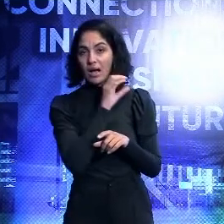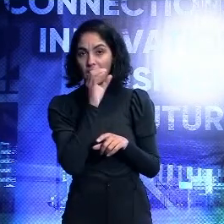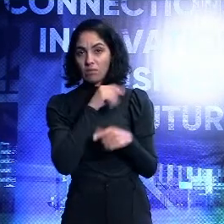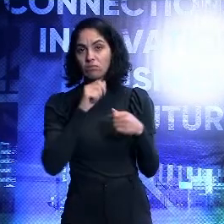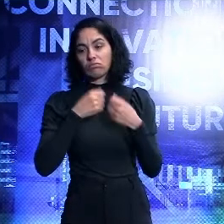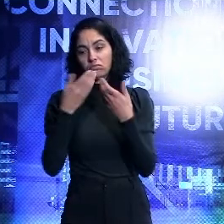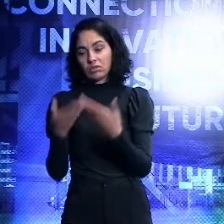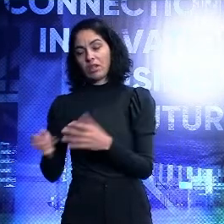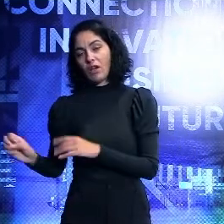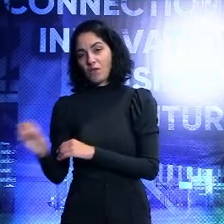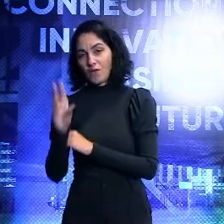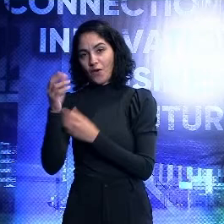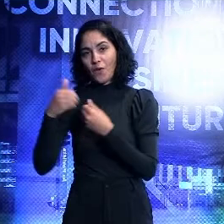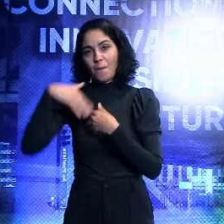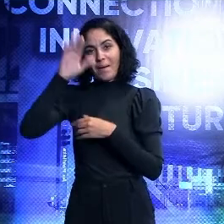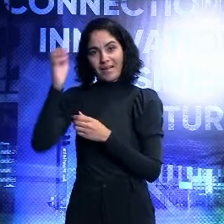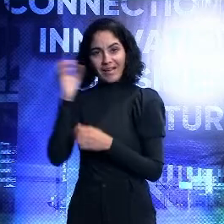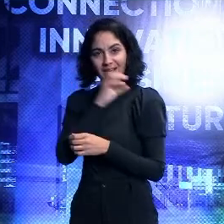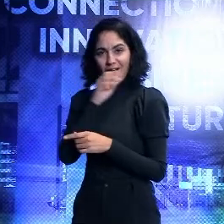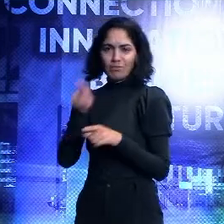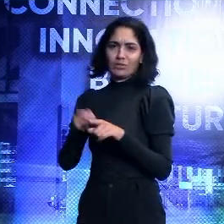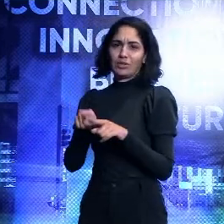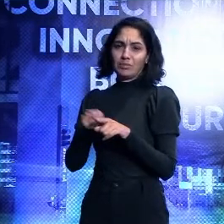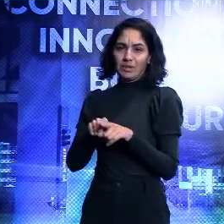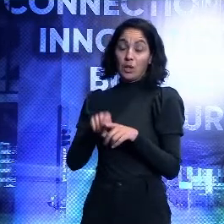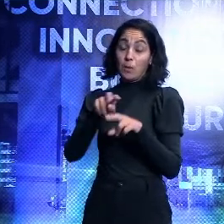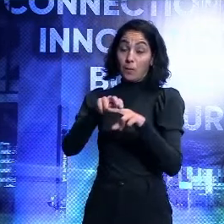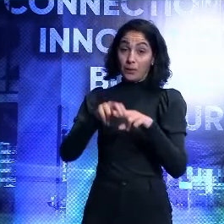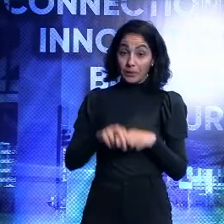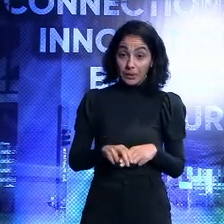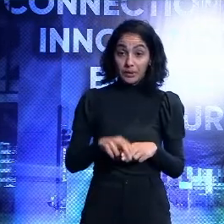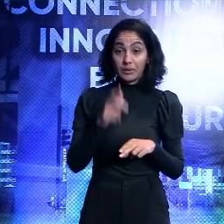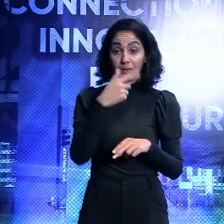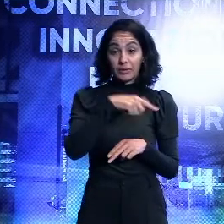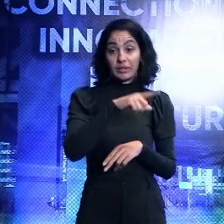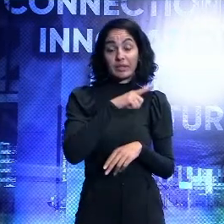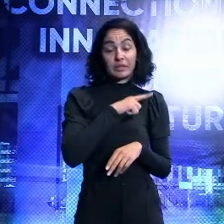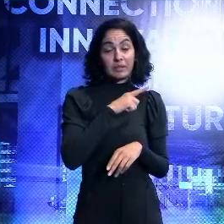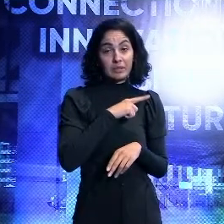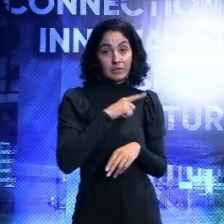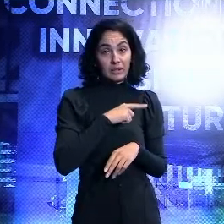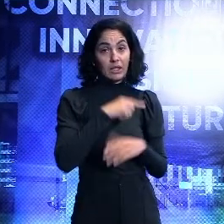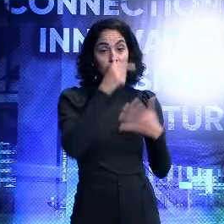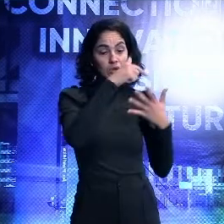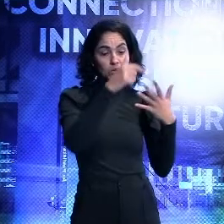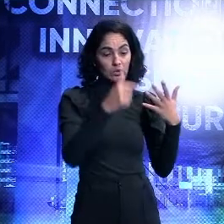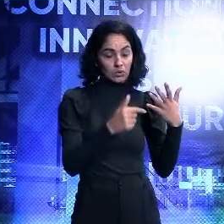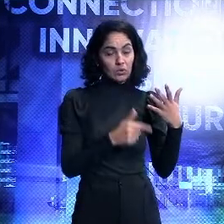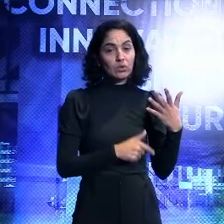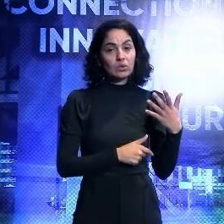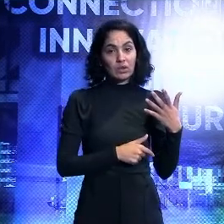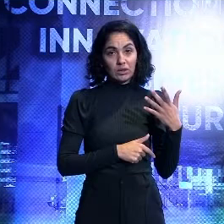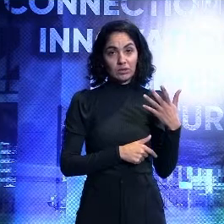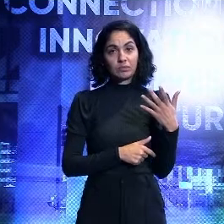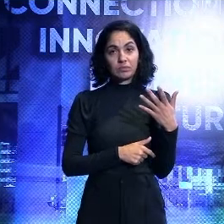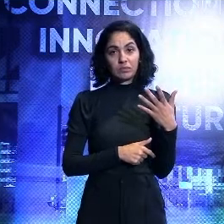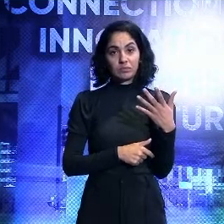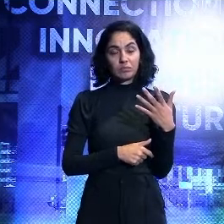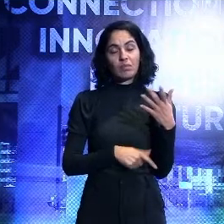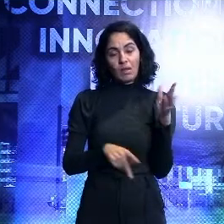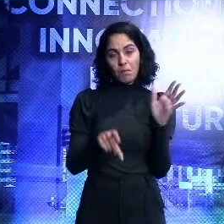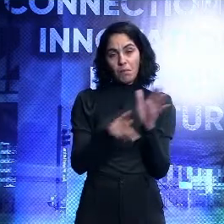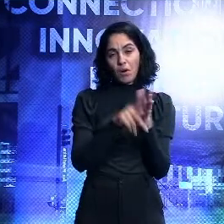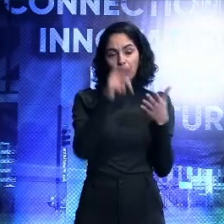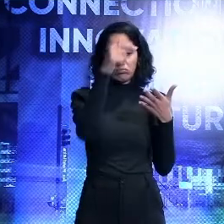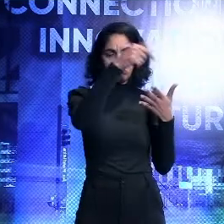sem dúvida nenhuma. E é por isso que quando a gente também tem os conceitos do Lean Startup, né, do Eric Ries, né, que ele trouxe aí no